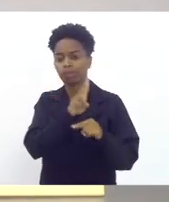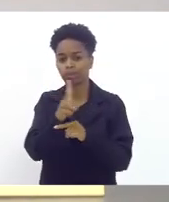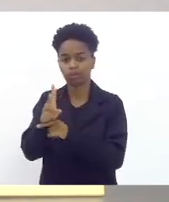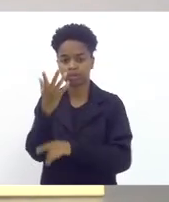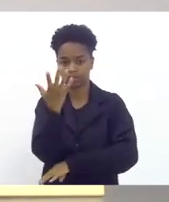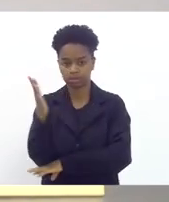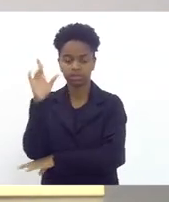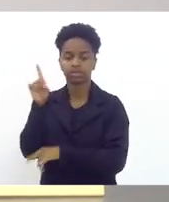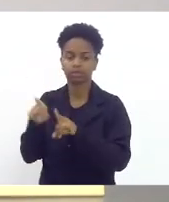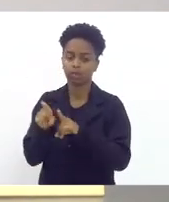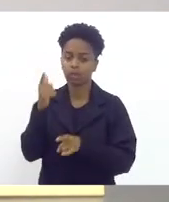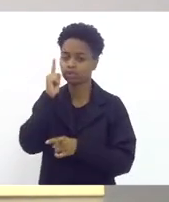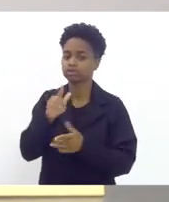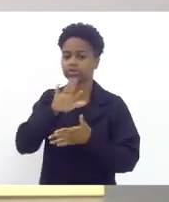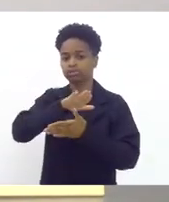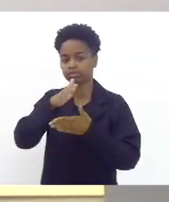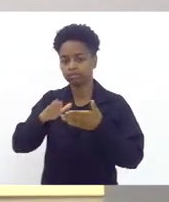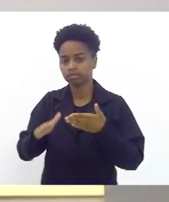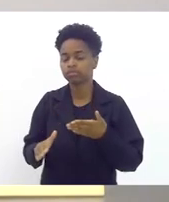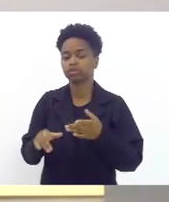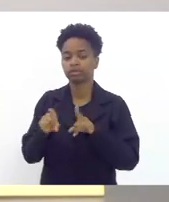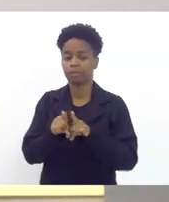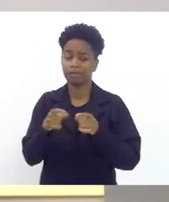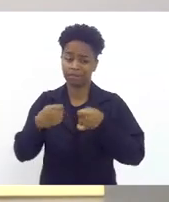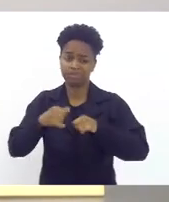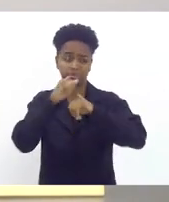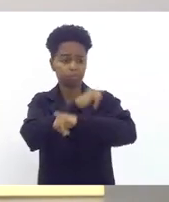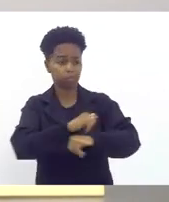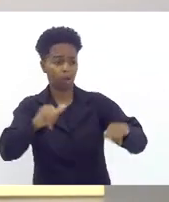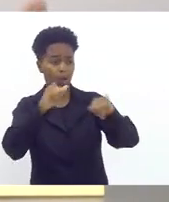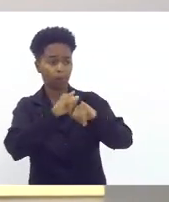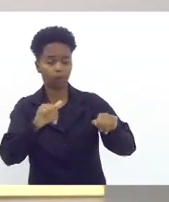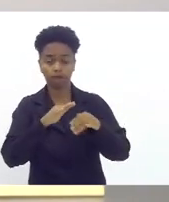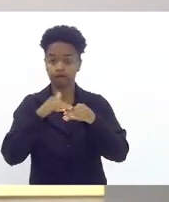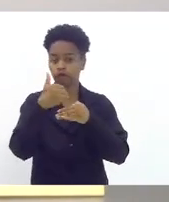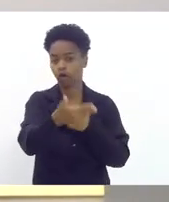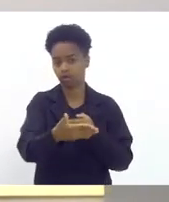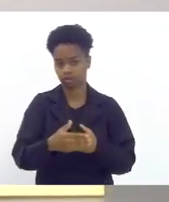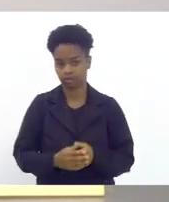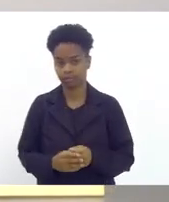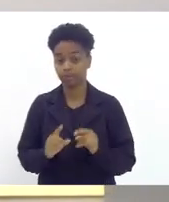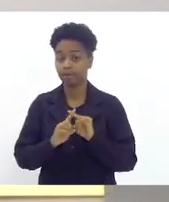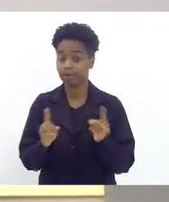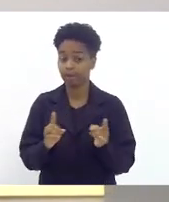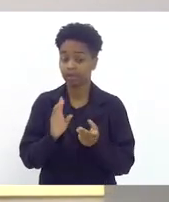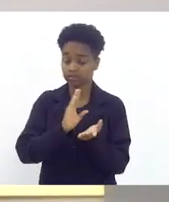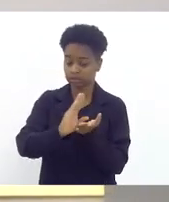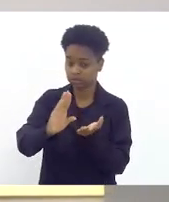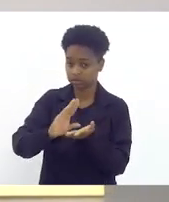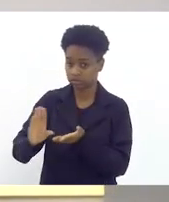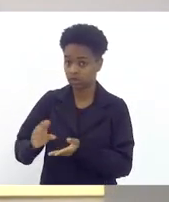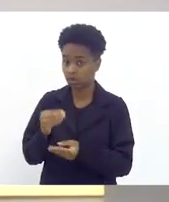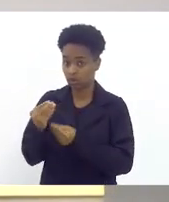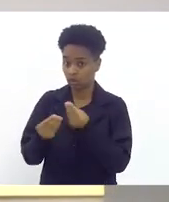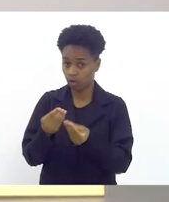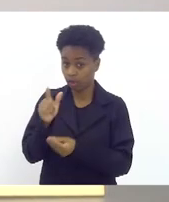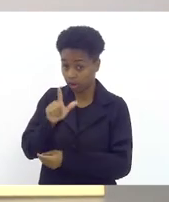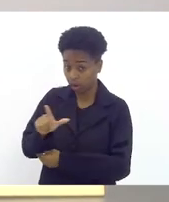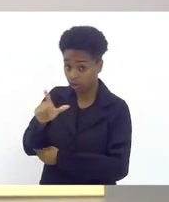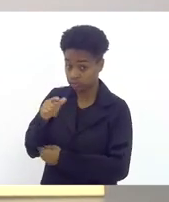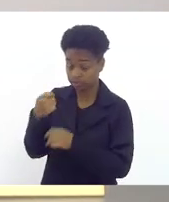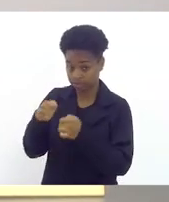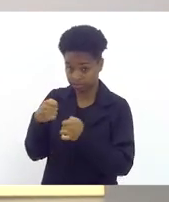gente recupera a Mata Atlântica mas isso tem que reverberar daqui para fora também é que é esse recurso Ele foi sendo construído uma lógica de primeiro